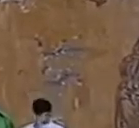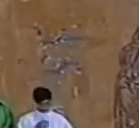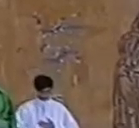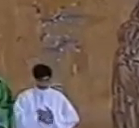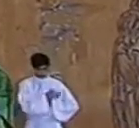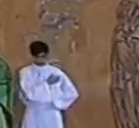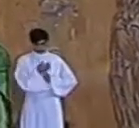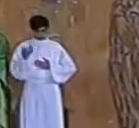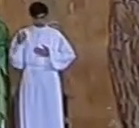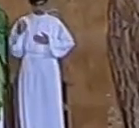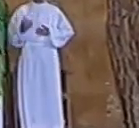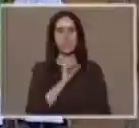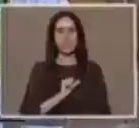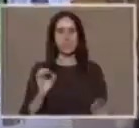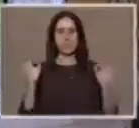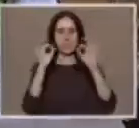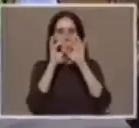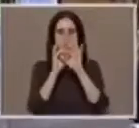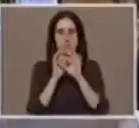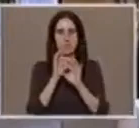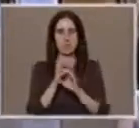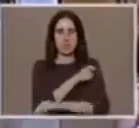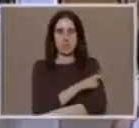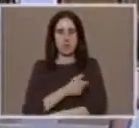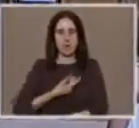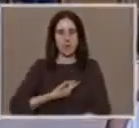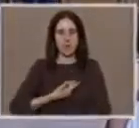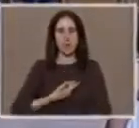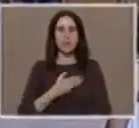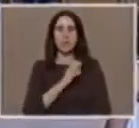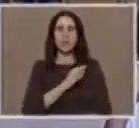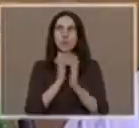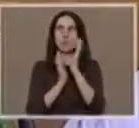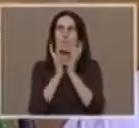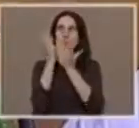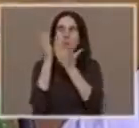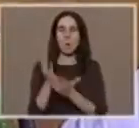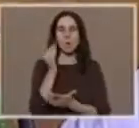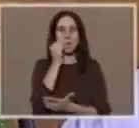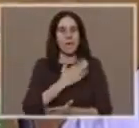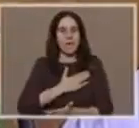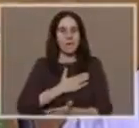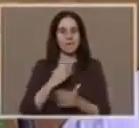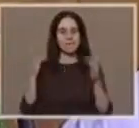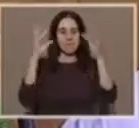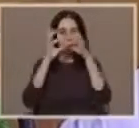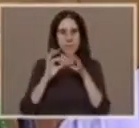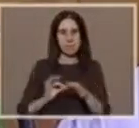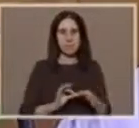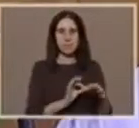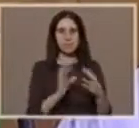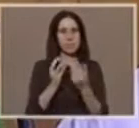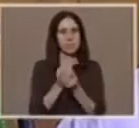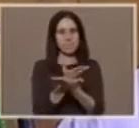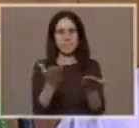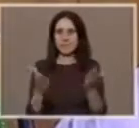Em nome do Pai, do Filho e do Espírito Santo, que a graça de Nosso Senhor Jesus Cristo, o amor do Pai, a comunhão do Espírito Santo estejam